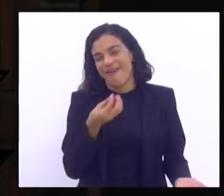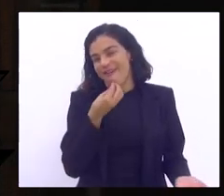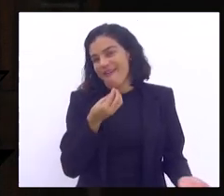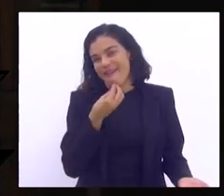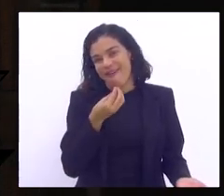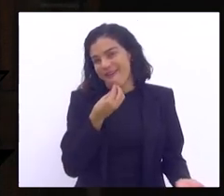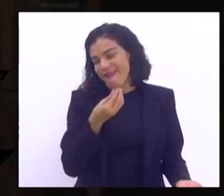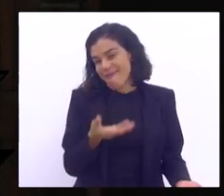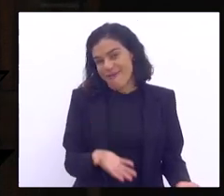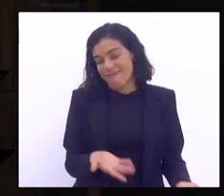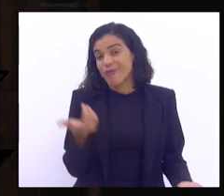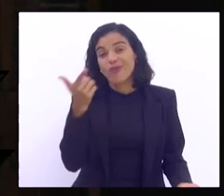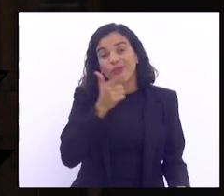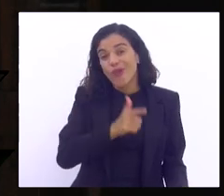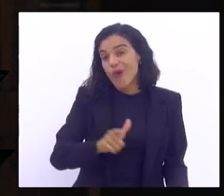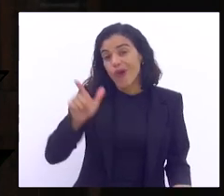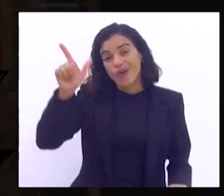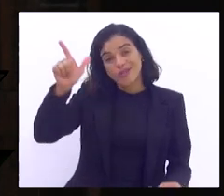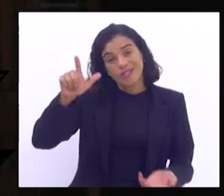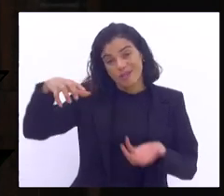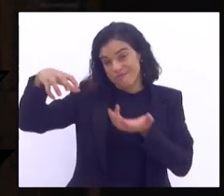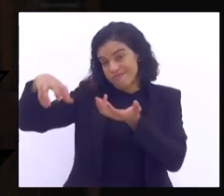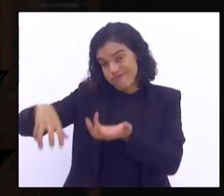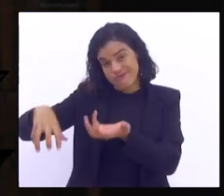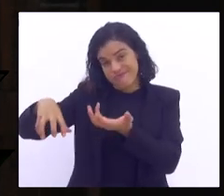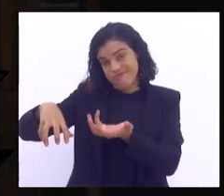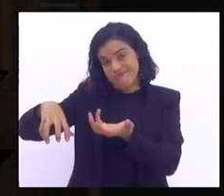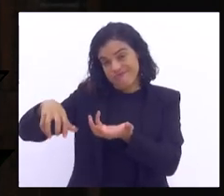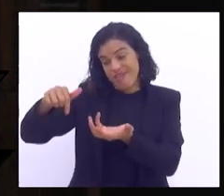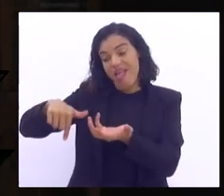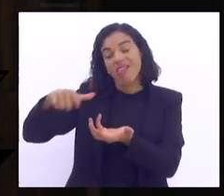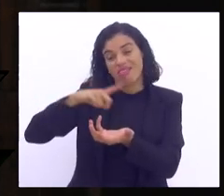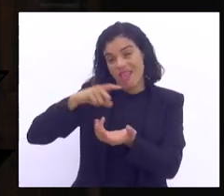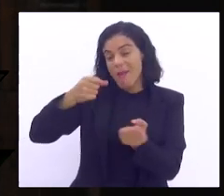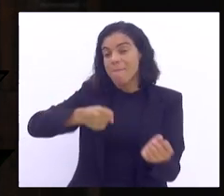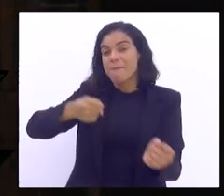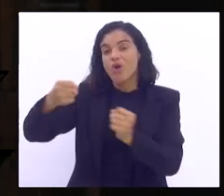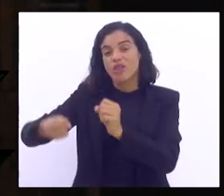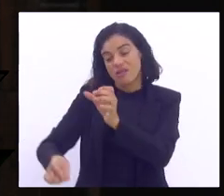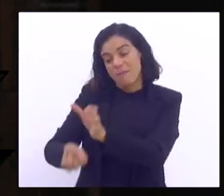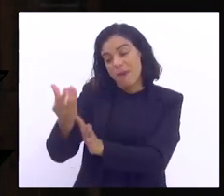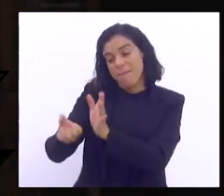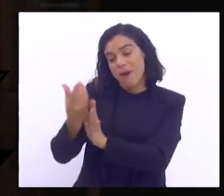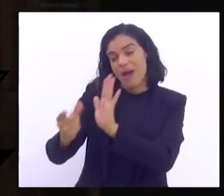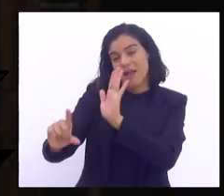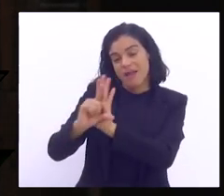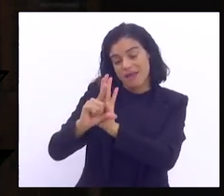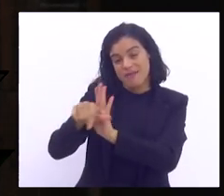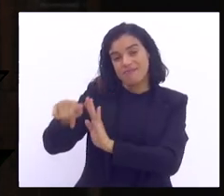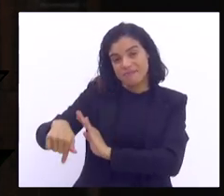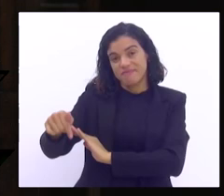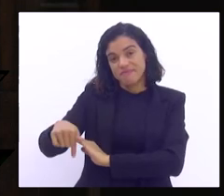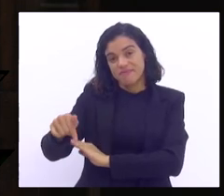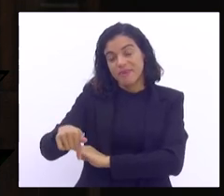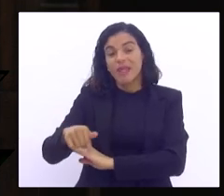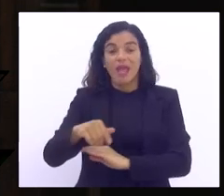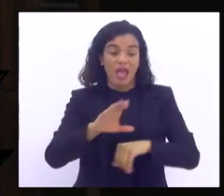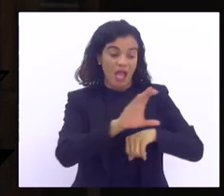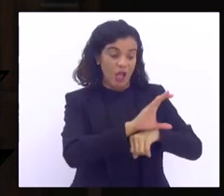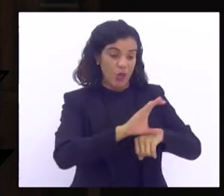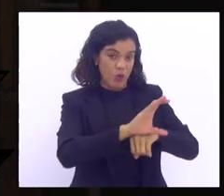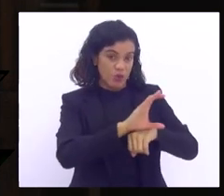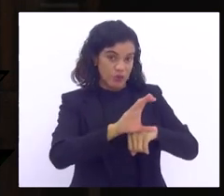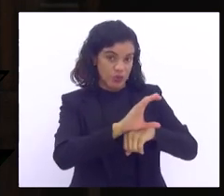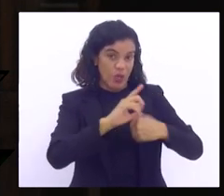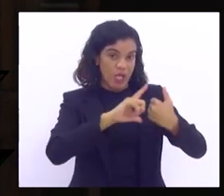E não conseguiram no Congresso Nacional, que é o único que tem o poder de legislar. E dado que a Constituição, artigo